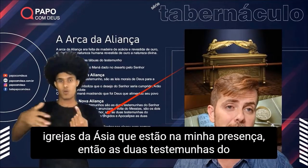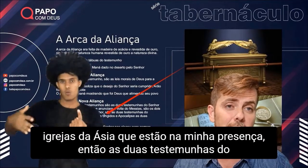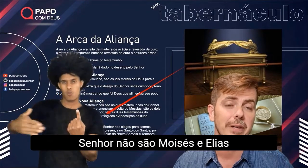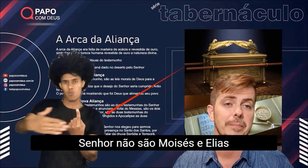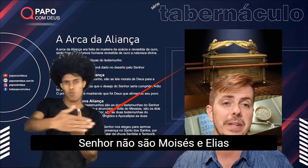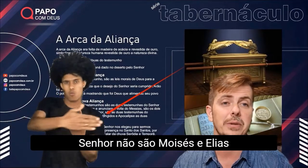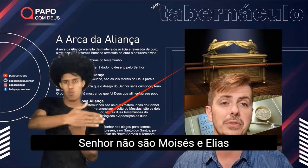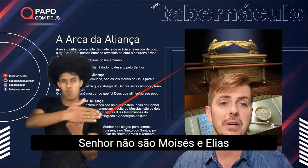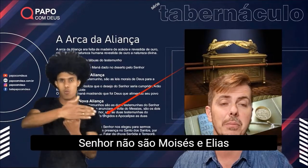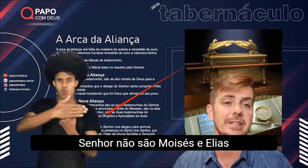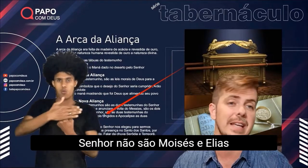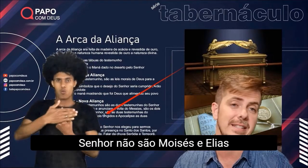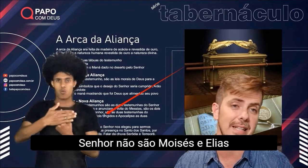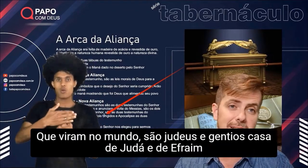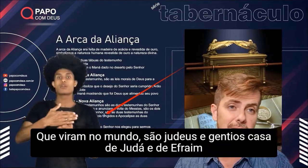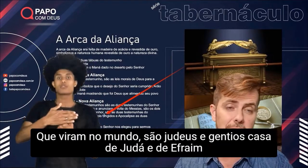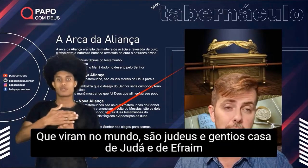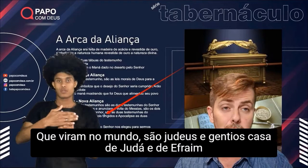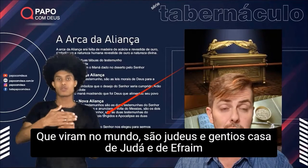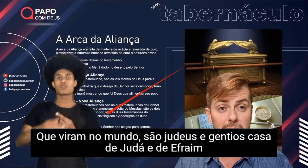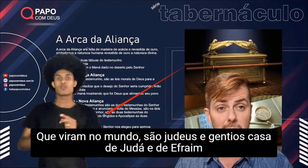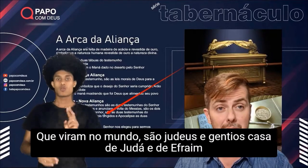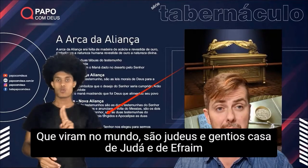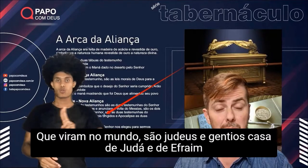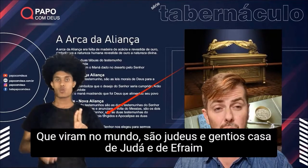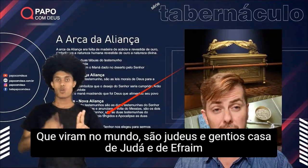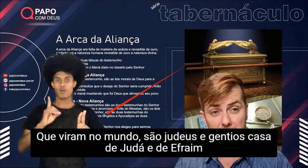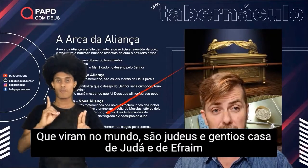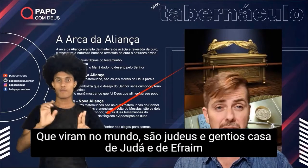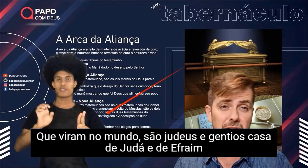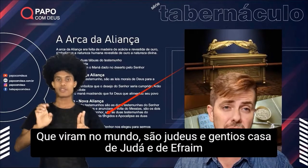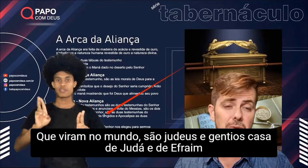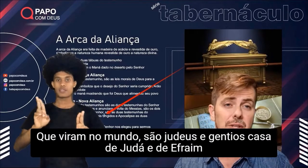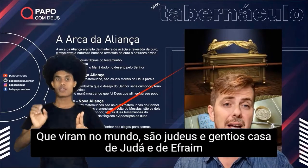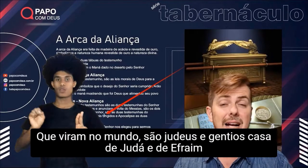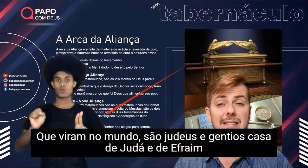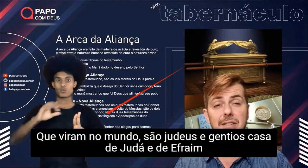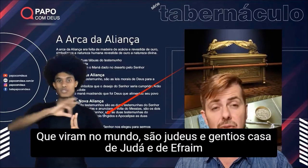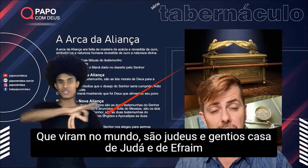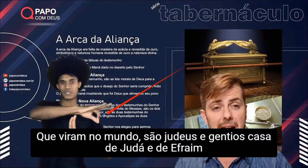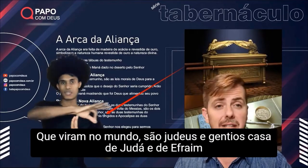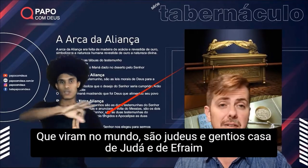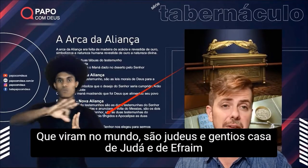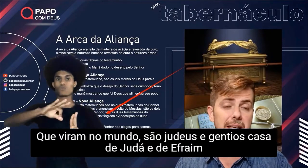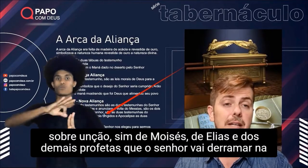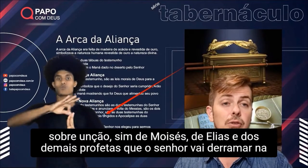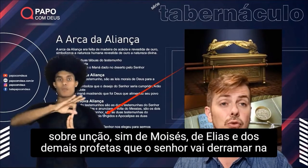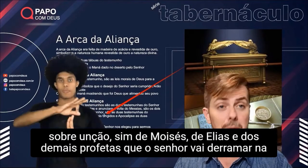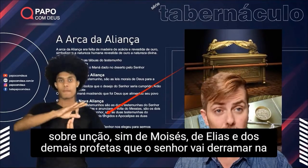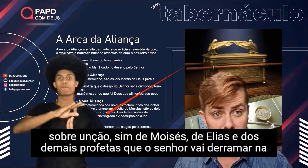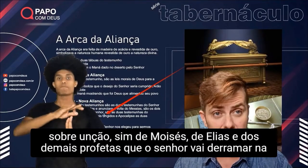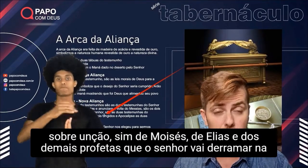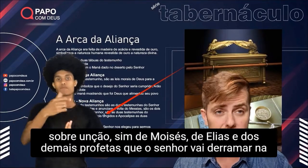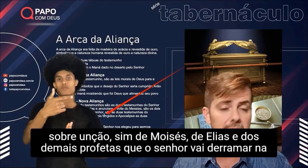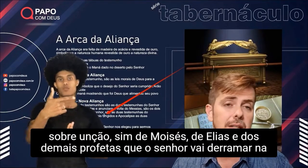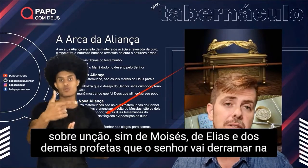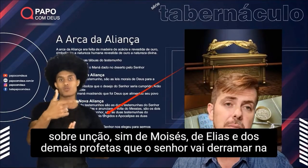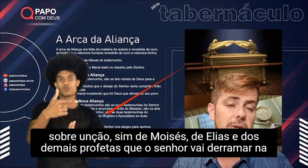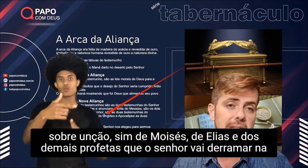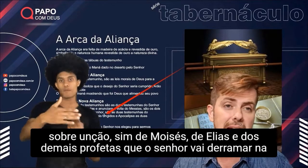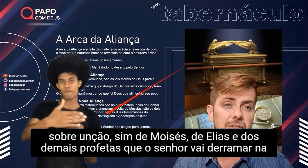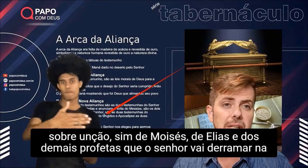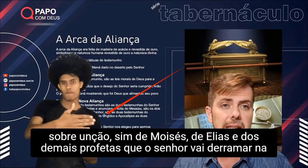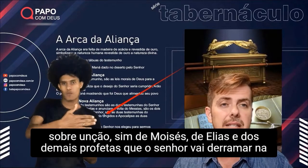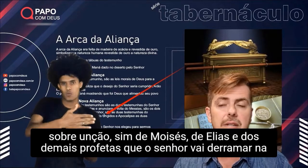testemunhas do Senhor não são Moisés e Elias que virão no mundo, são judeus e gentios, casa de Judá e de Efraim, sobre a unção, sim,